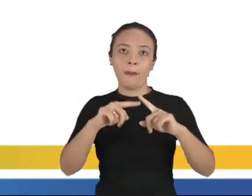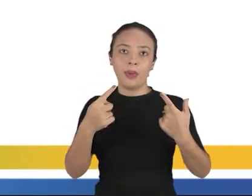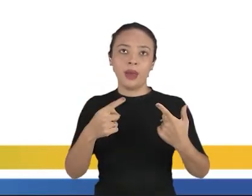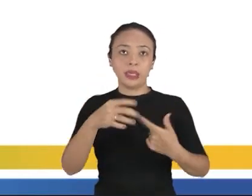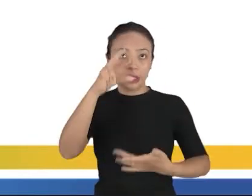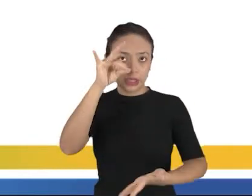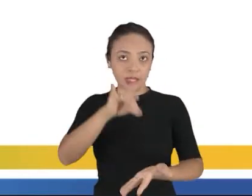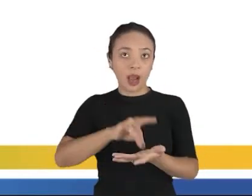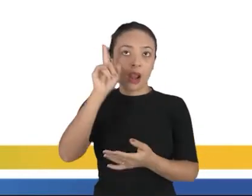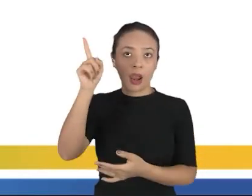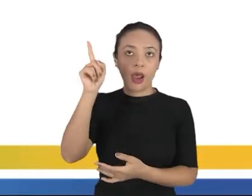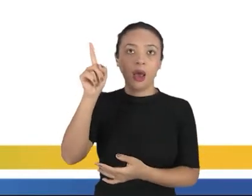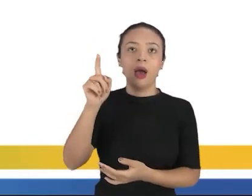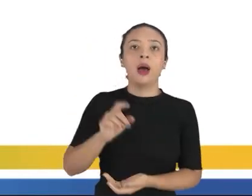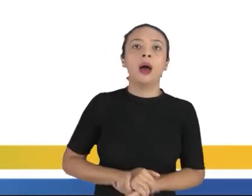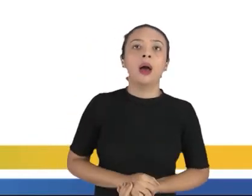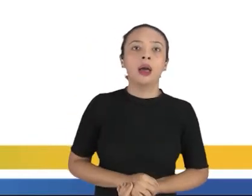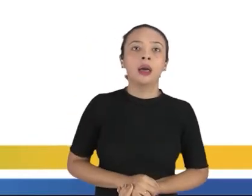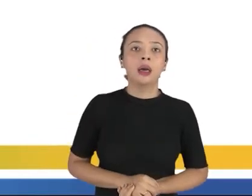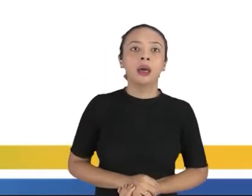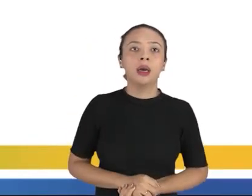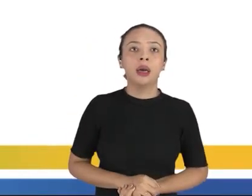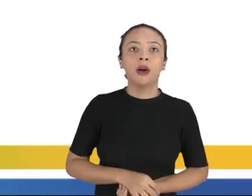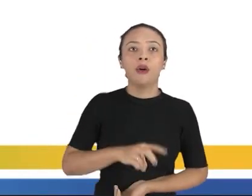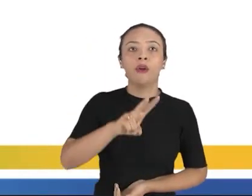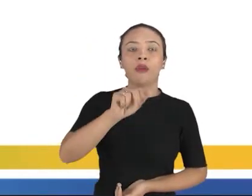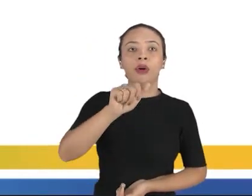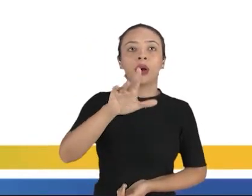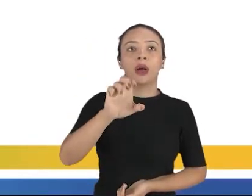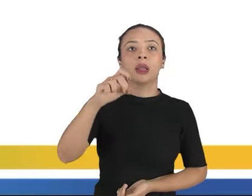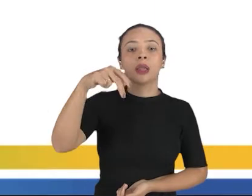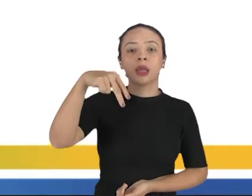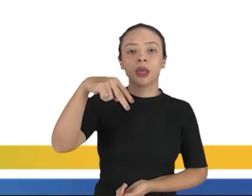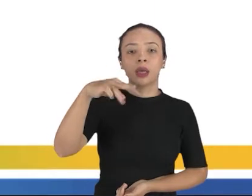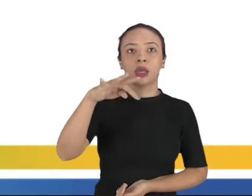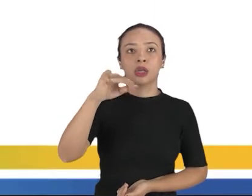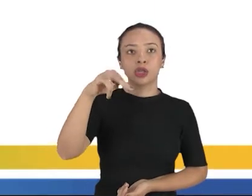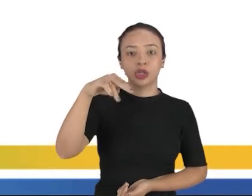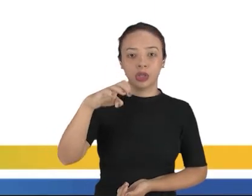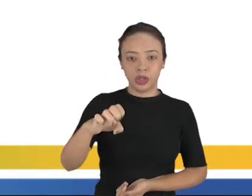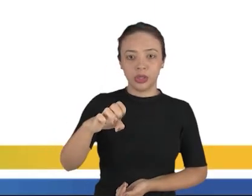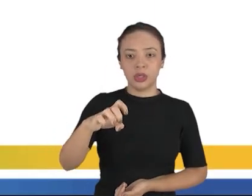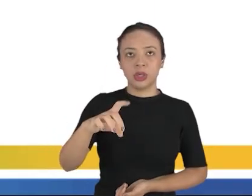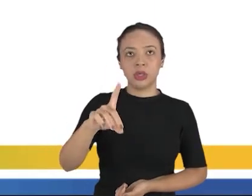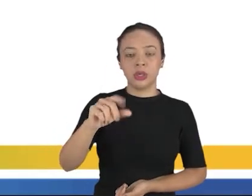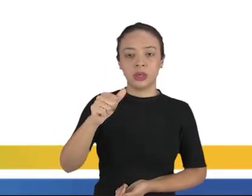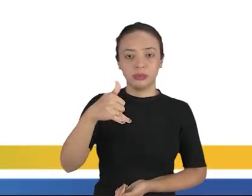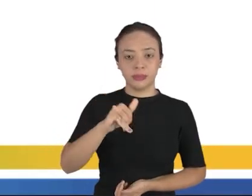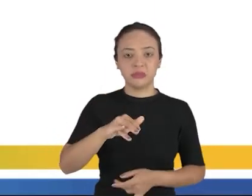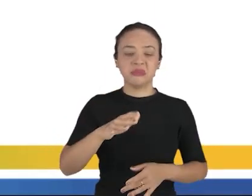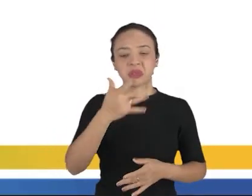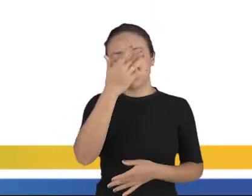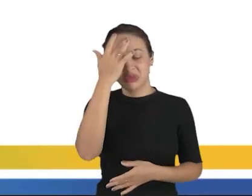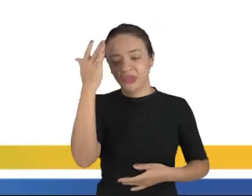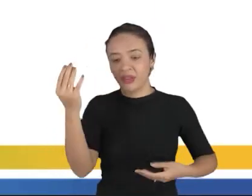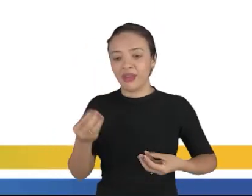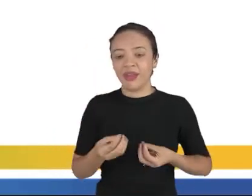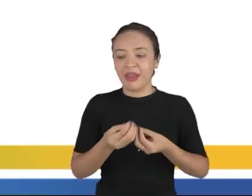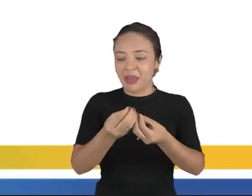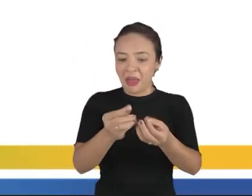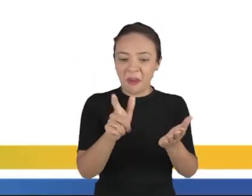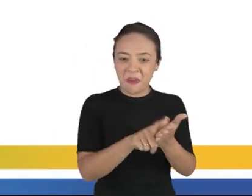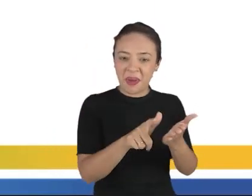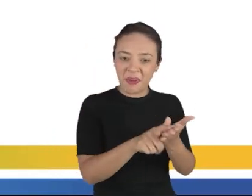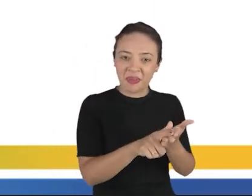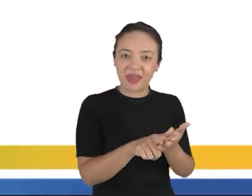Valentine's Day, que é o dia de São Valentim. Então é por isso que ela é chamada de Valentine's Day. As pessoas costumam trocar cartões amorosos e se